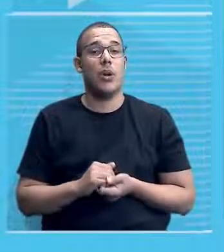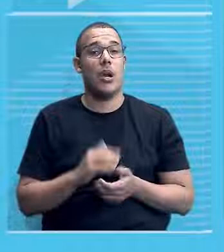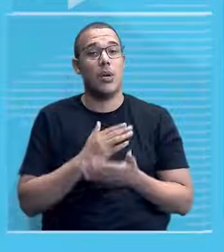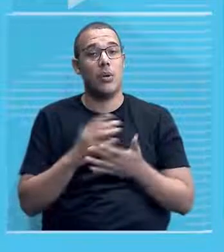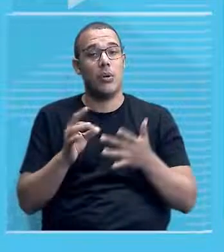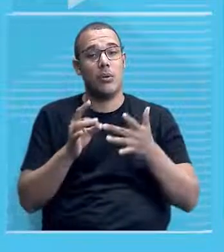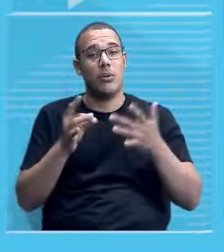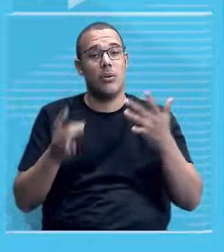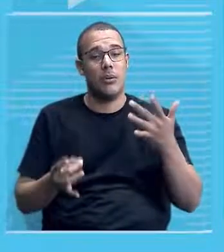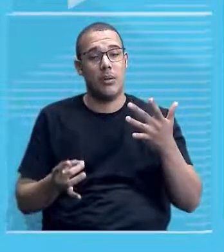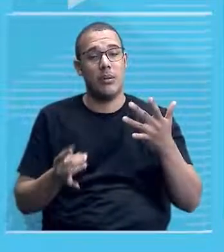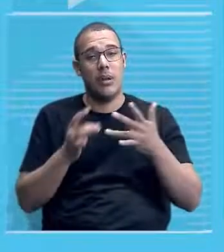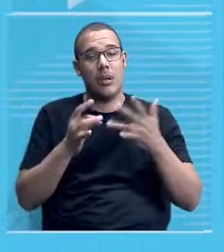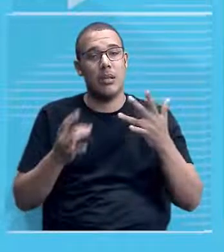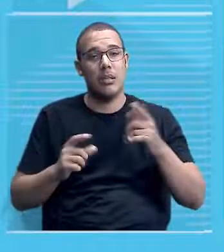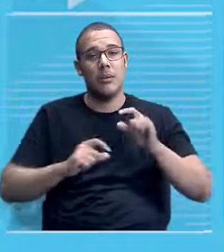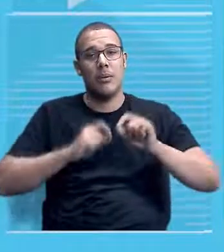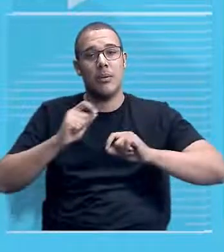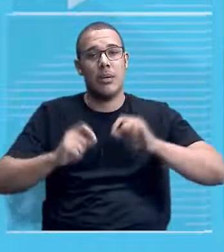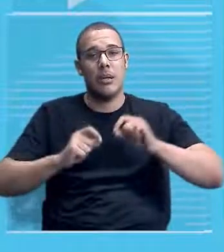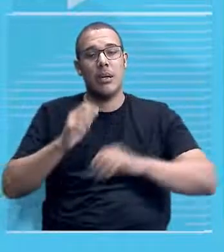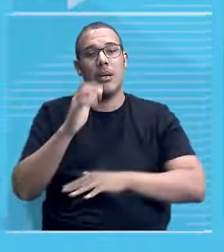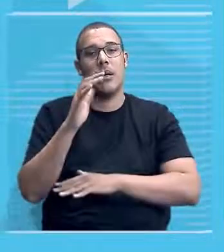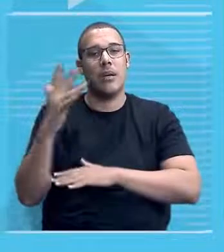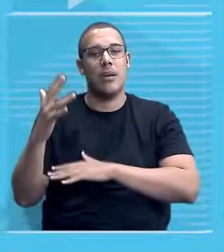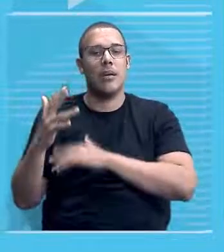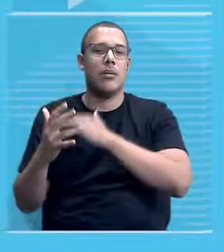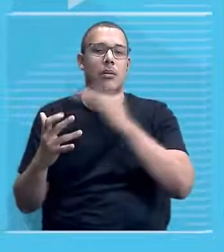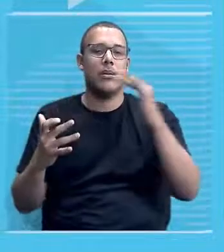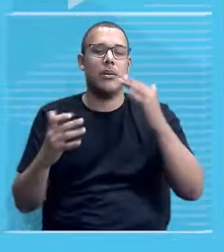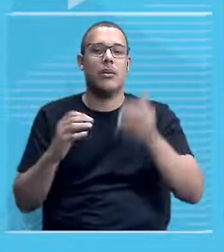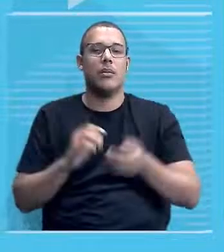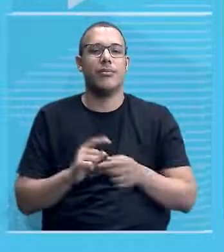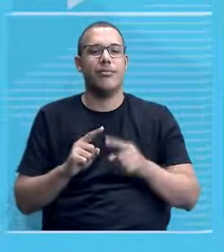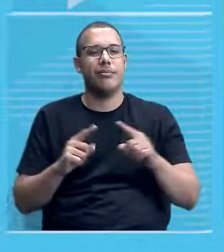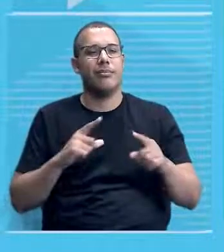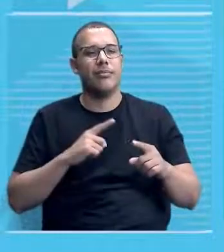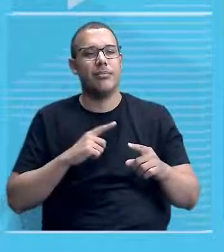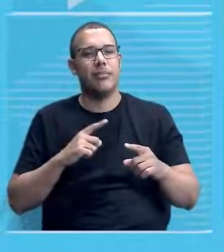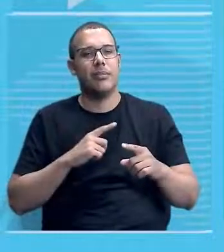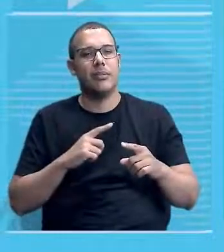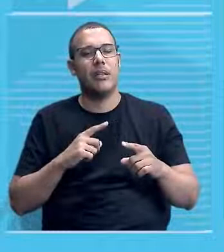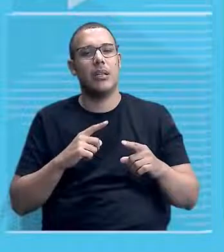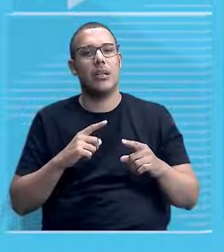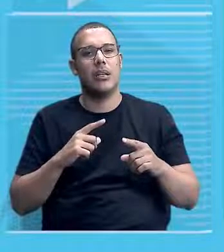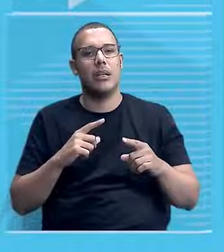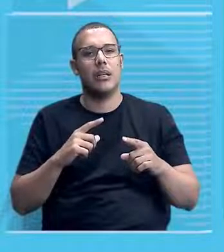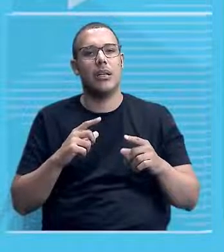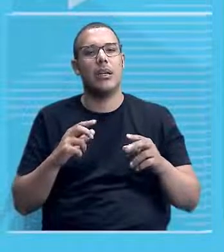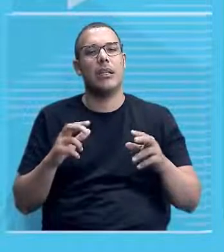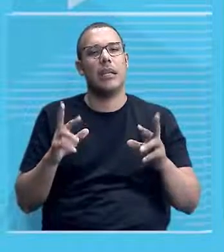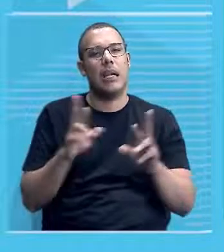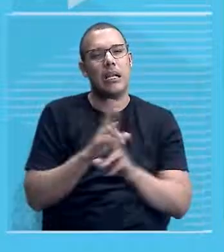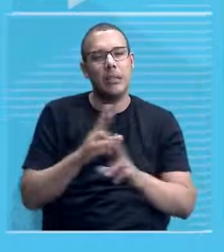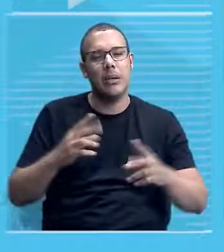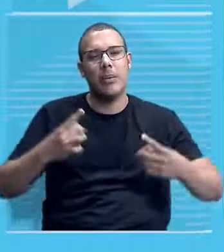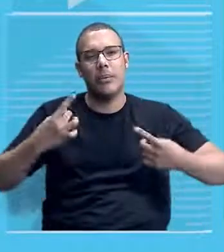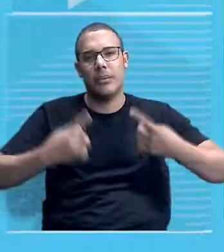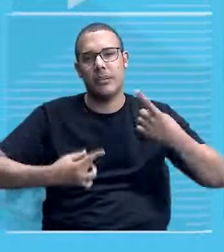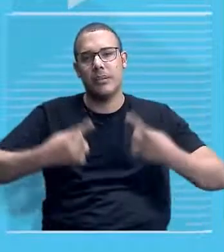é a natureza mas tem esse clima é político